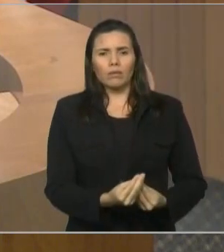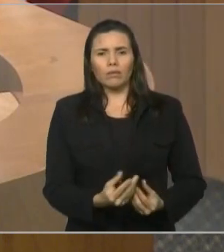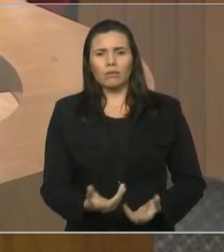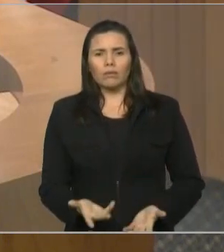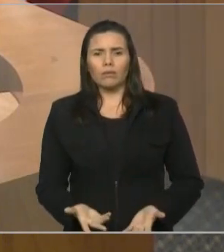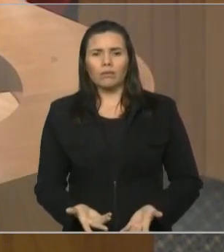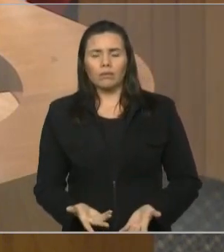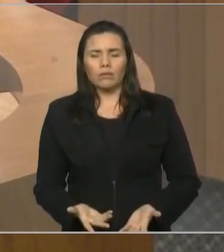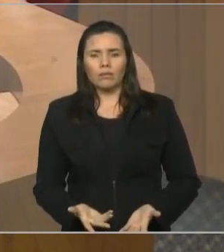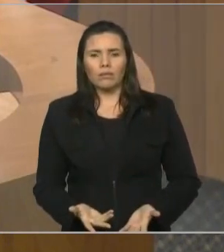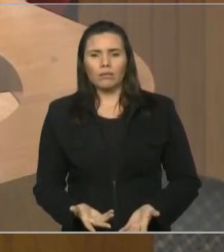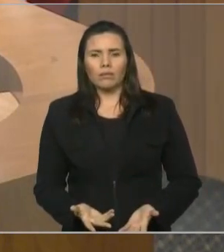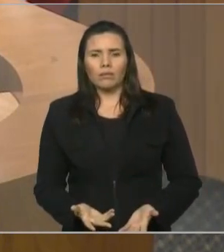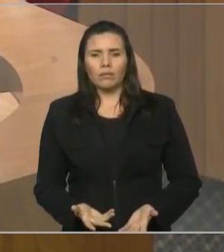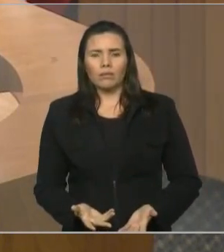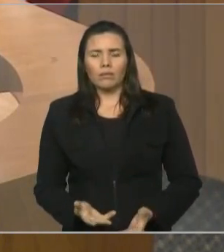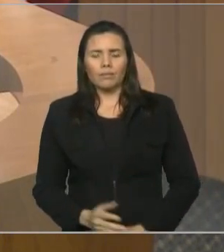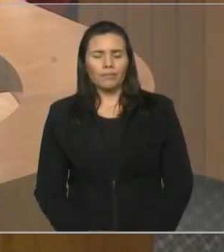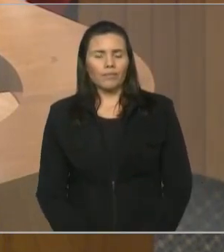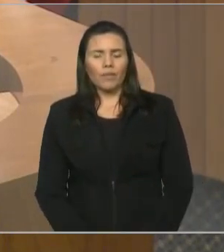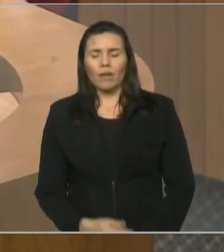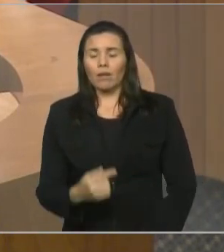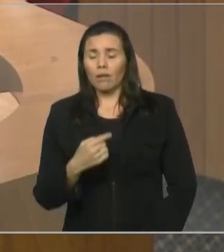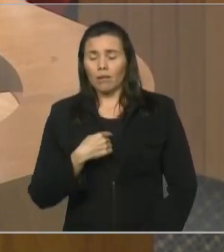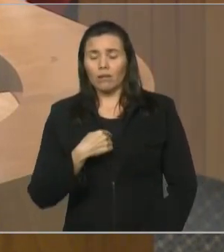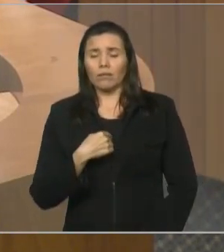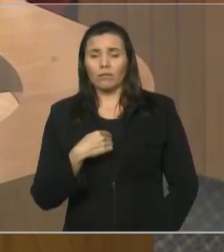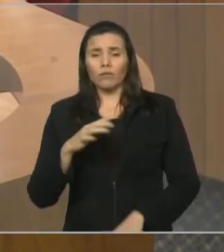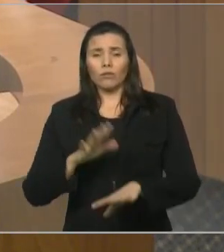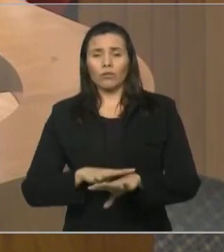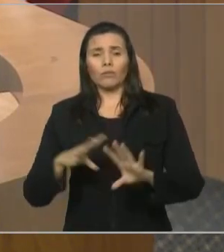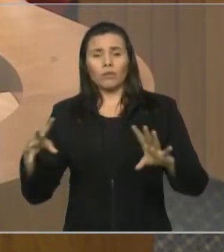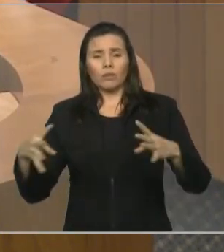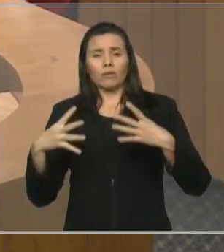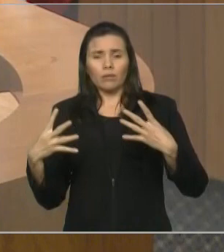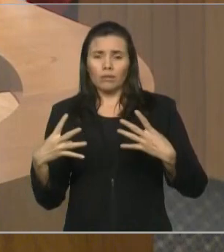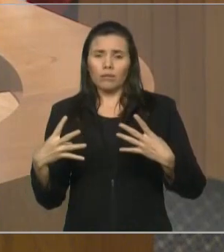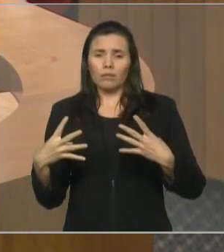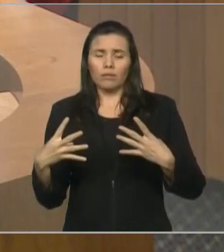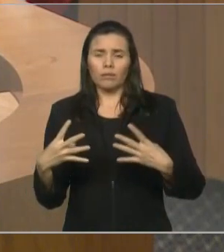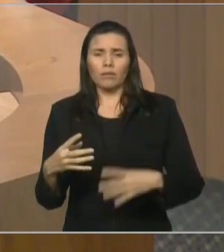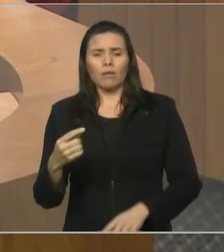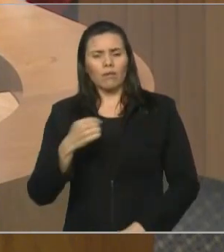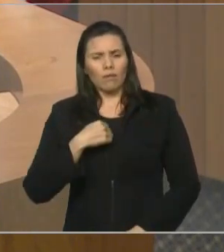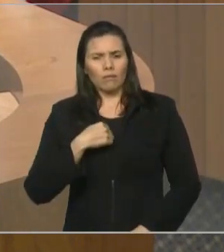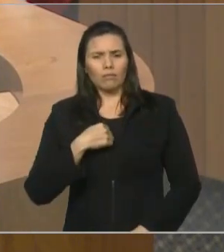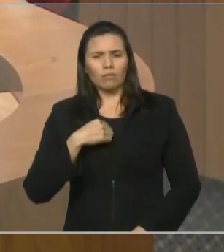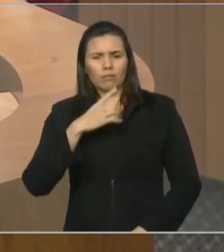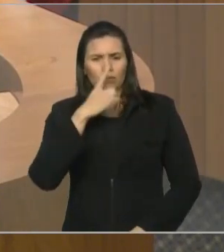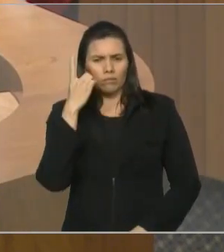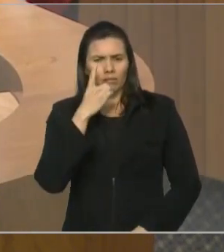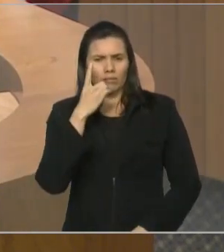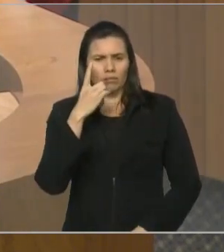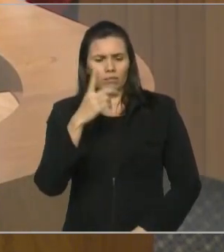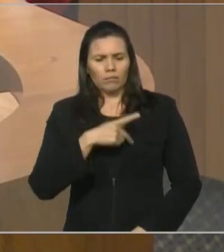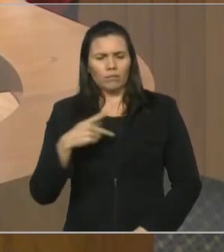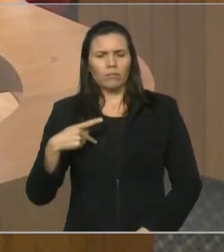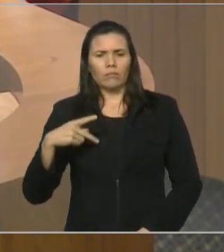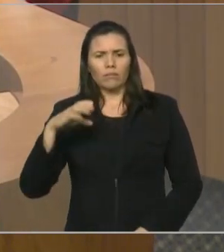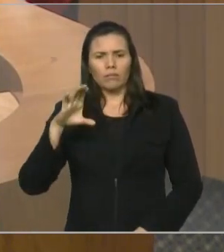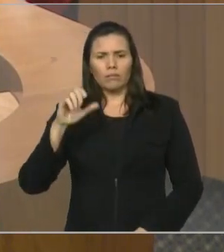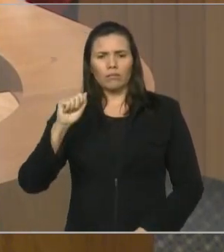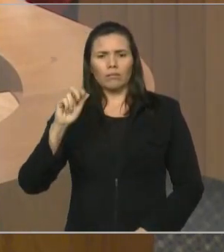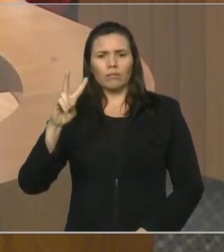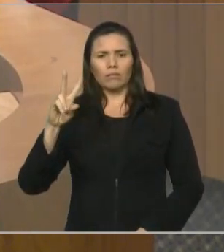Açailândia, que esse deputado, pastor Cavalcante, não se calará em face de